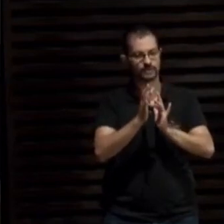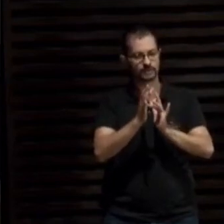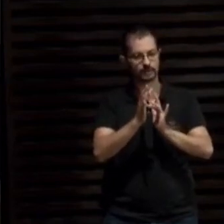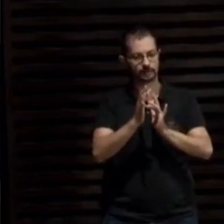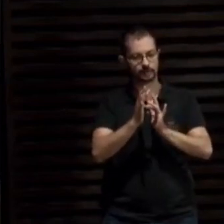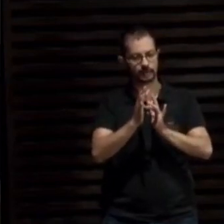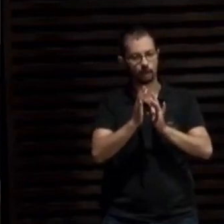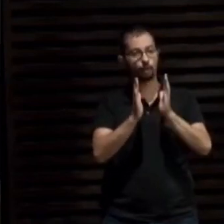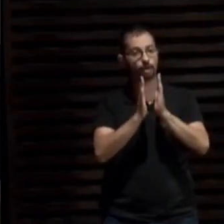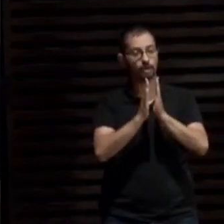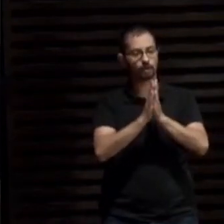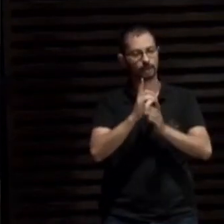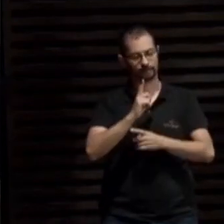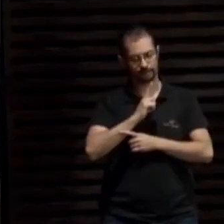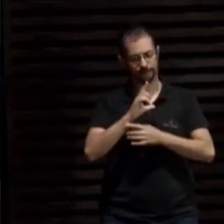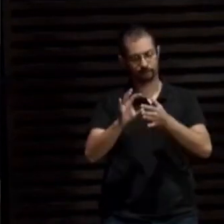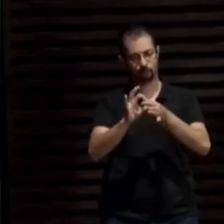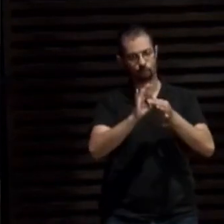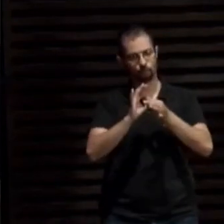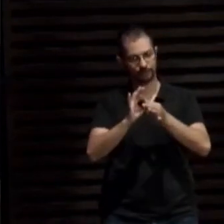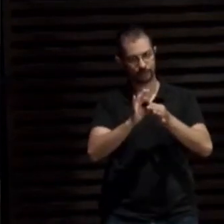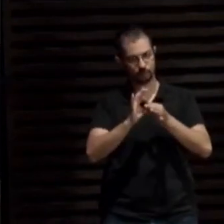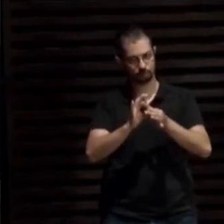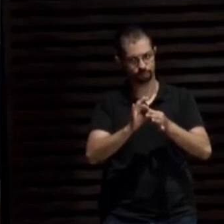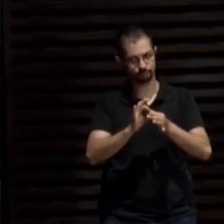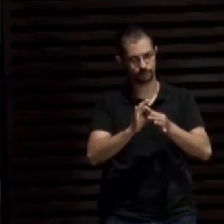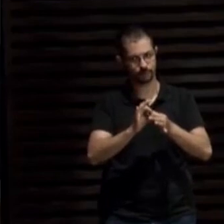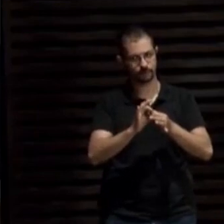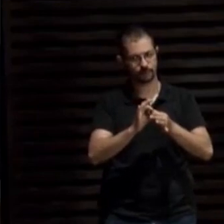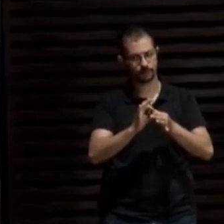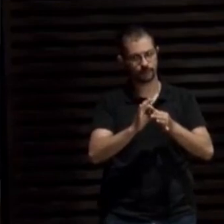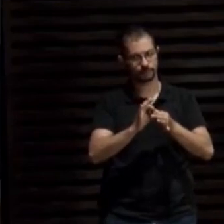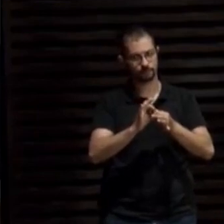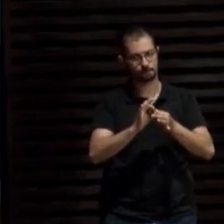estrutural. Não é ter uma só denominação.